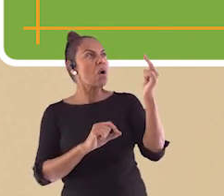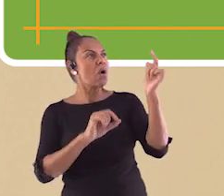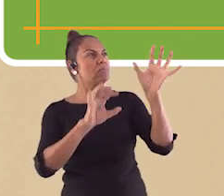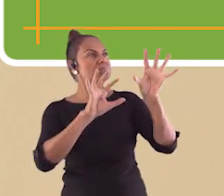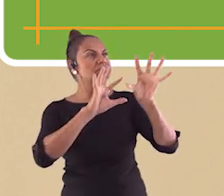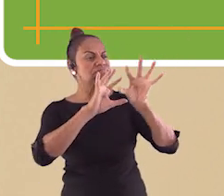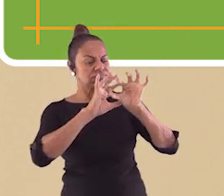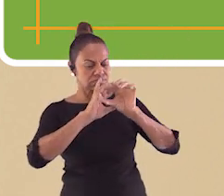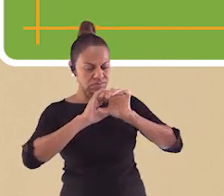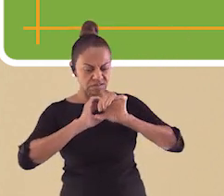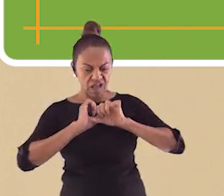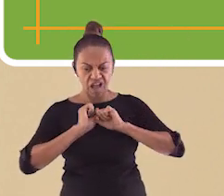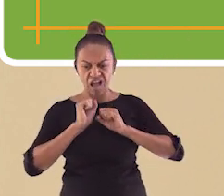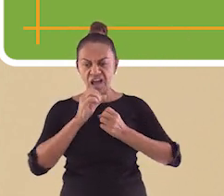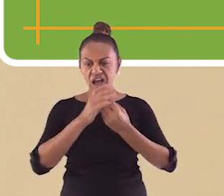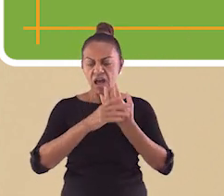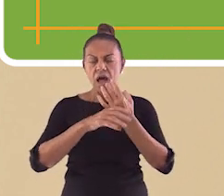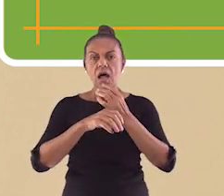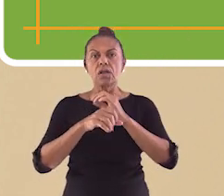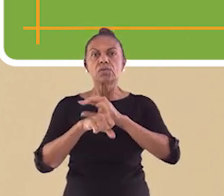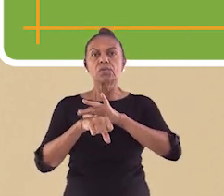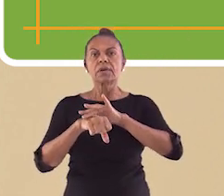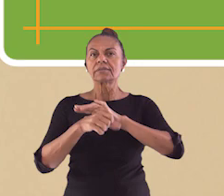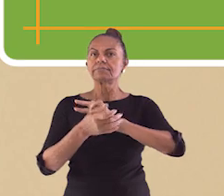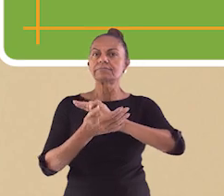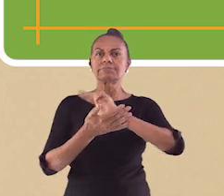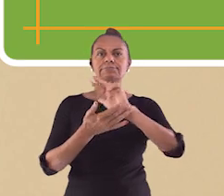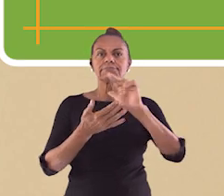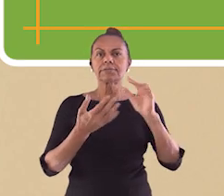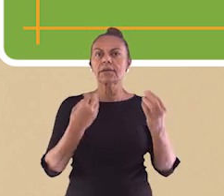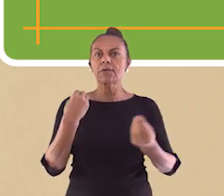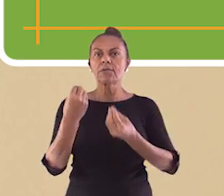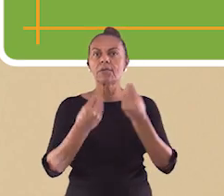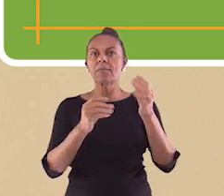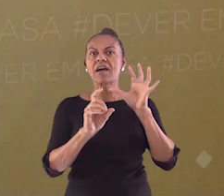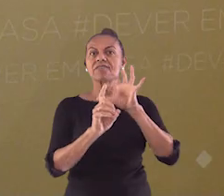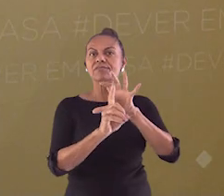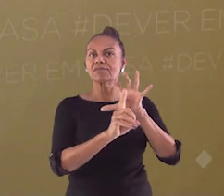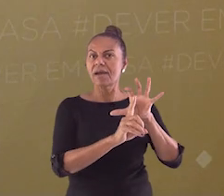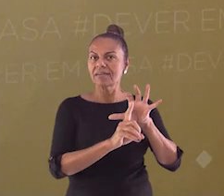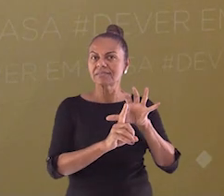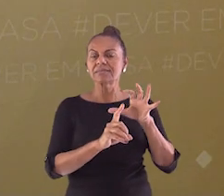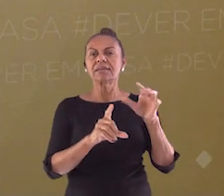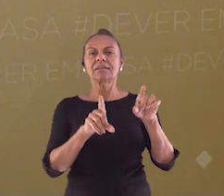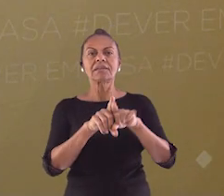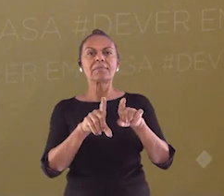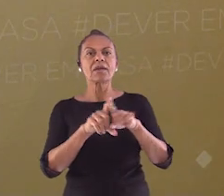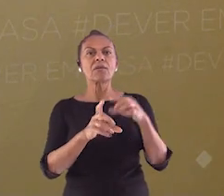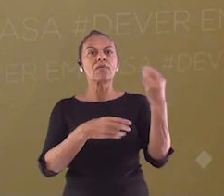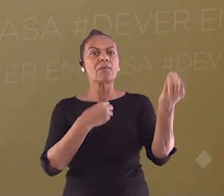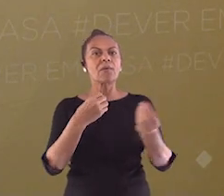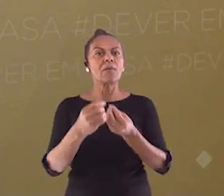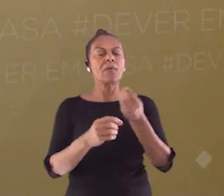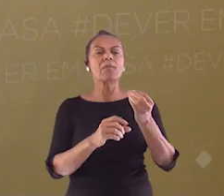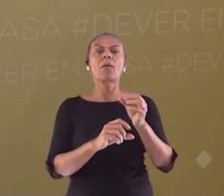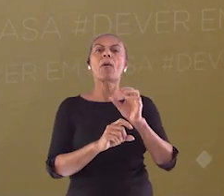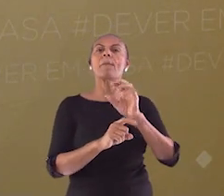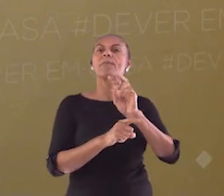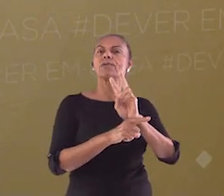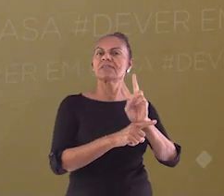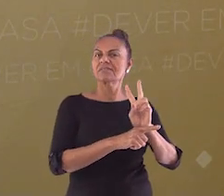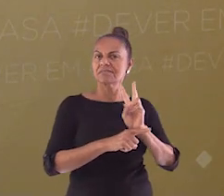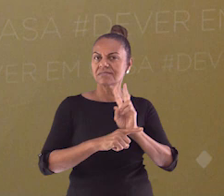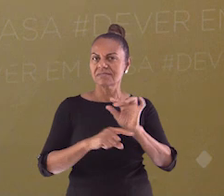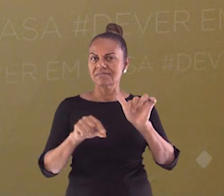com a importância da camada de ozônio para a proteção da vida na Terra. Agora com você, estudante,